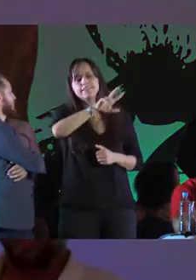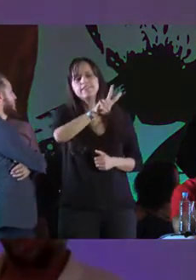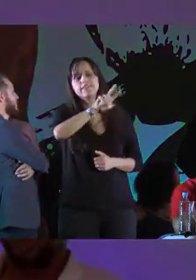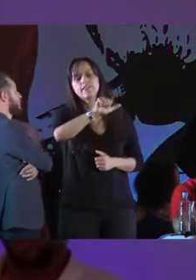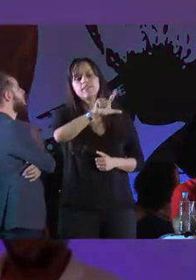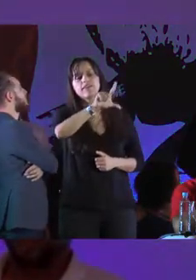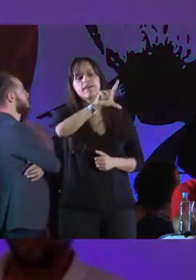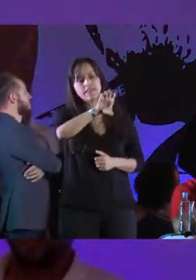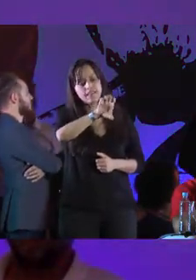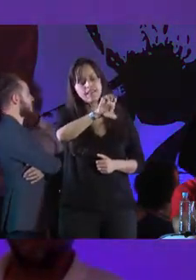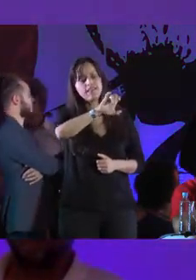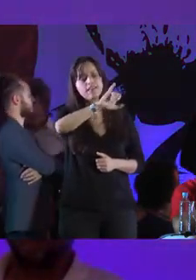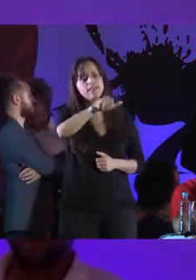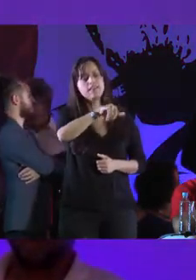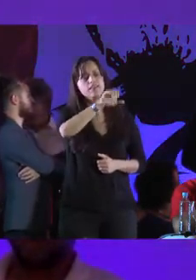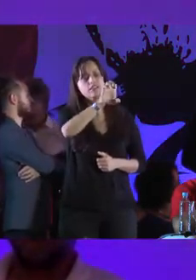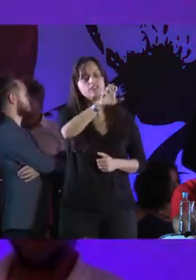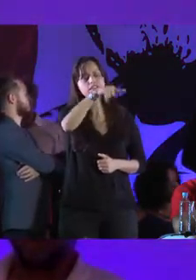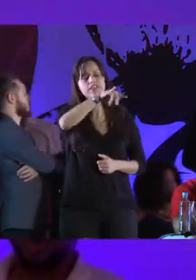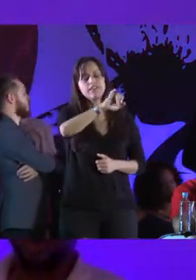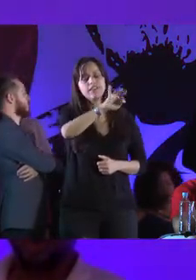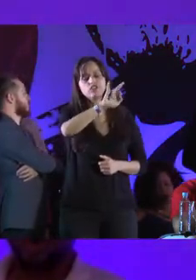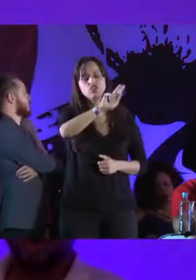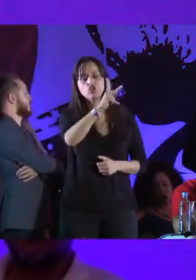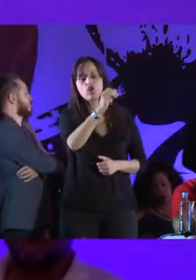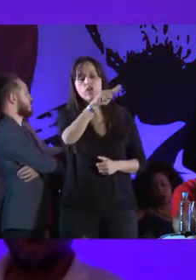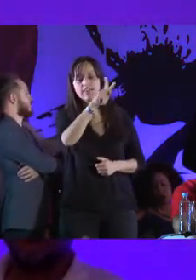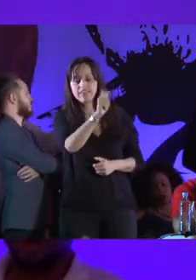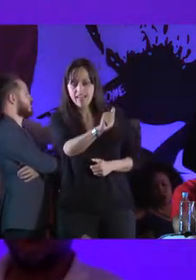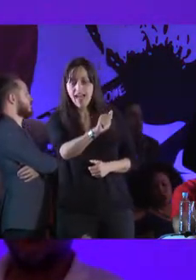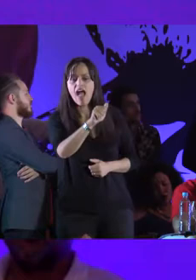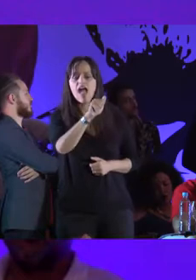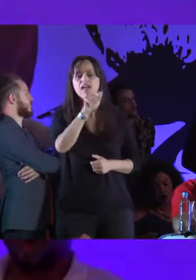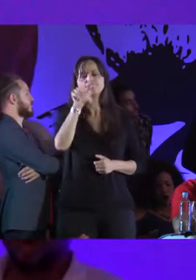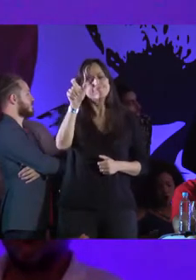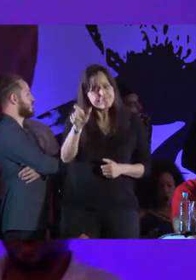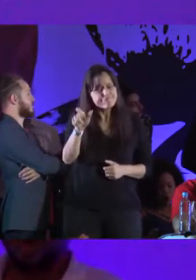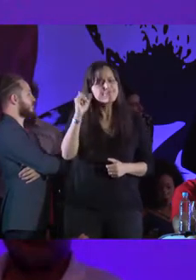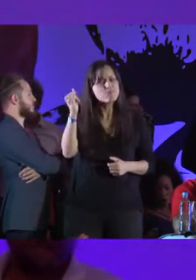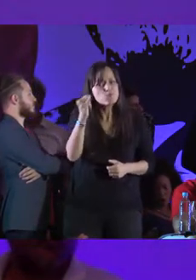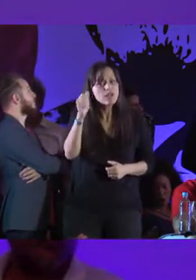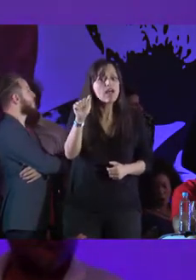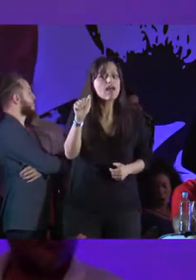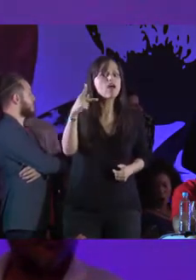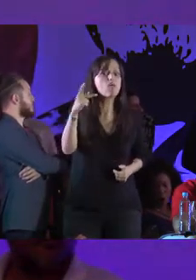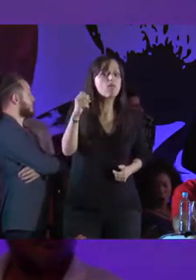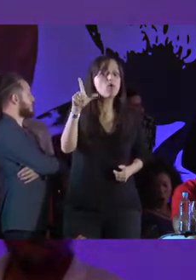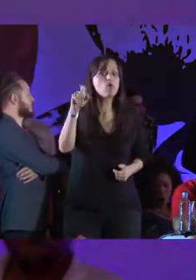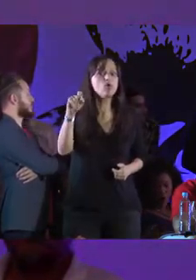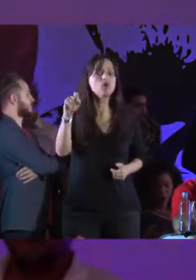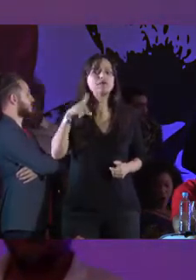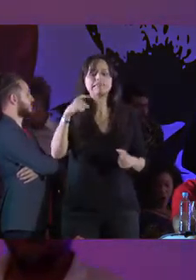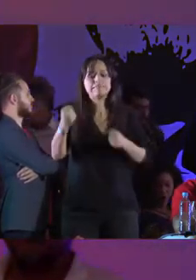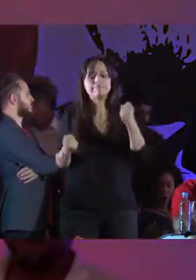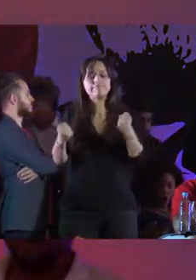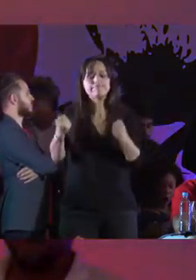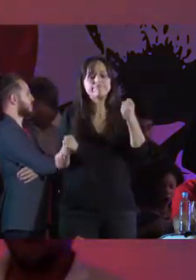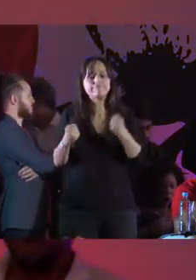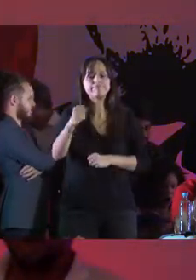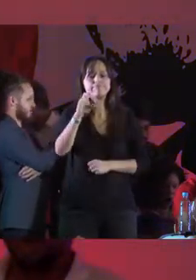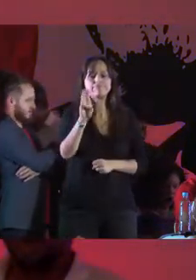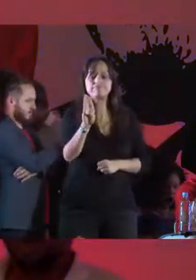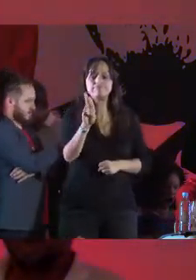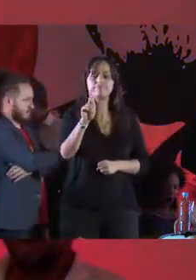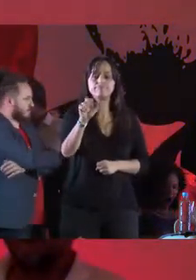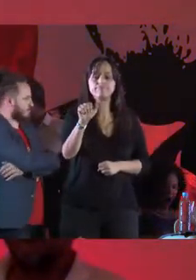Vale do Jequitinhonha, eu e um companheiro que não está mais no PT, o companheiro Apolo, pegamos uma Brasília e fomos andar toda